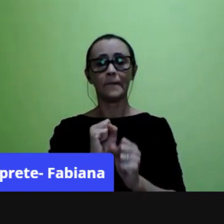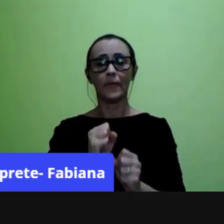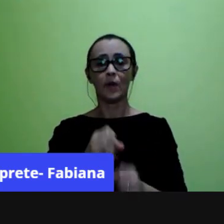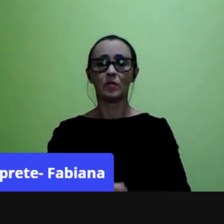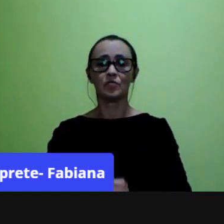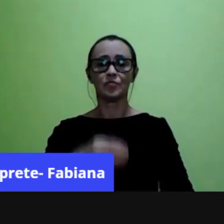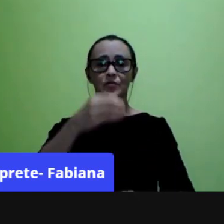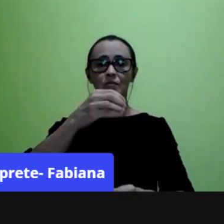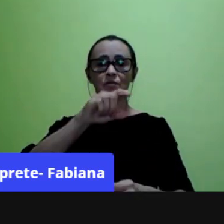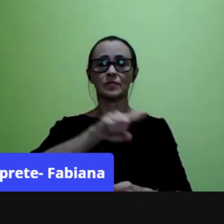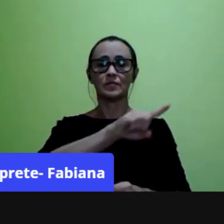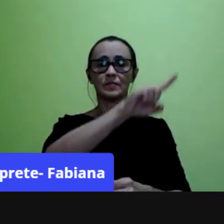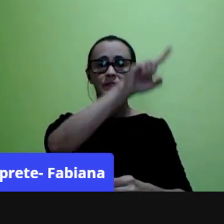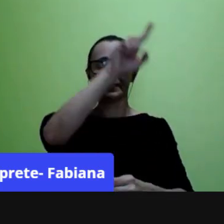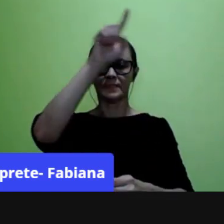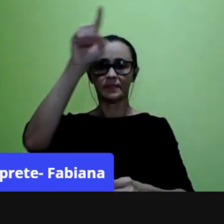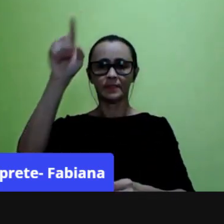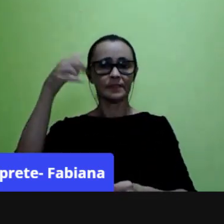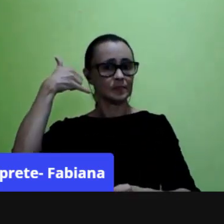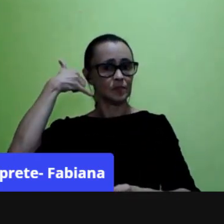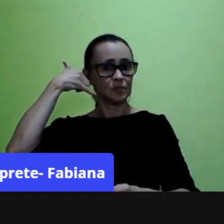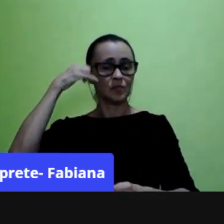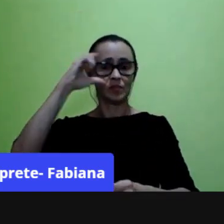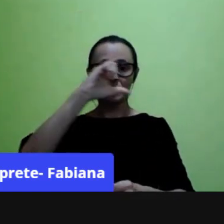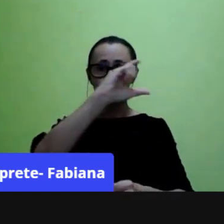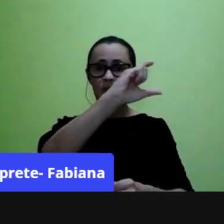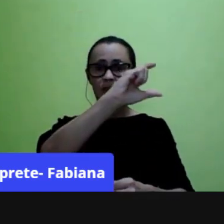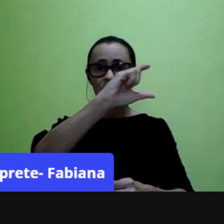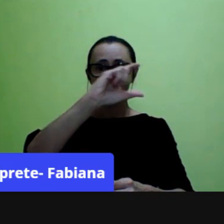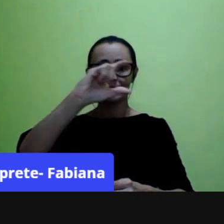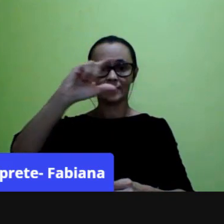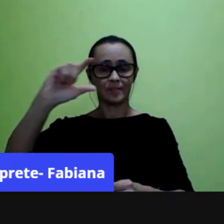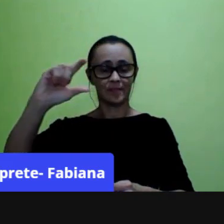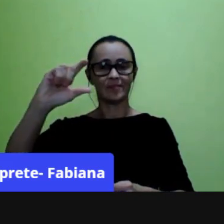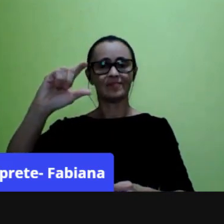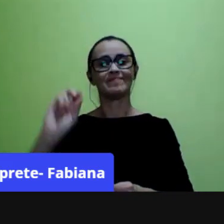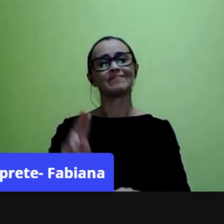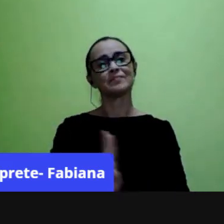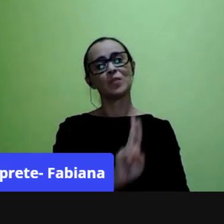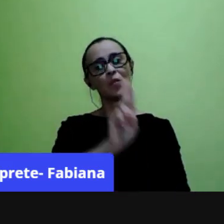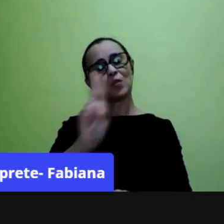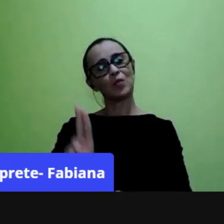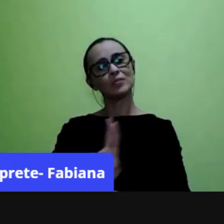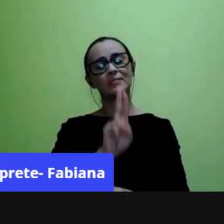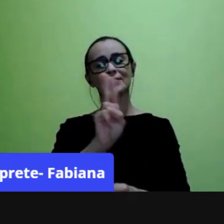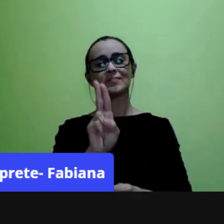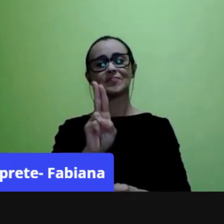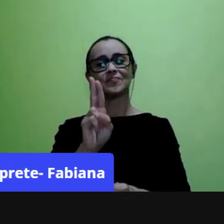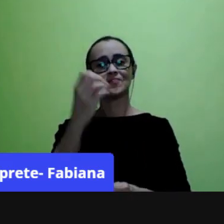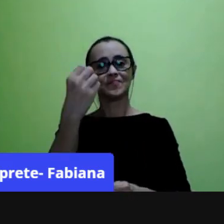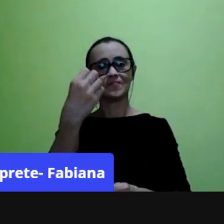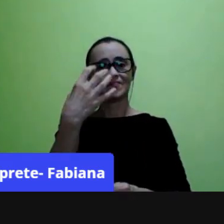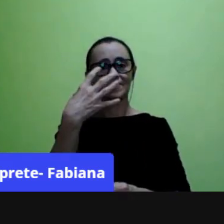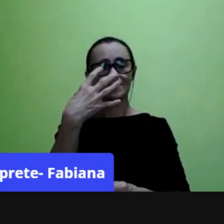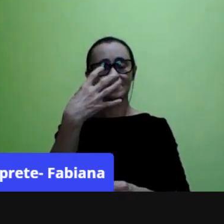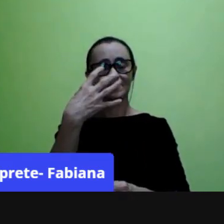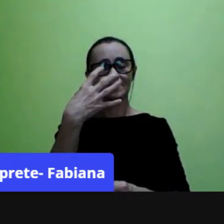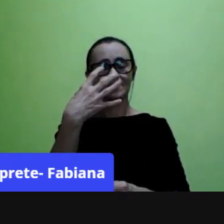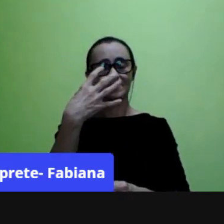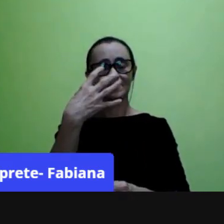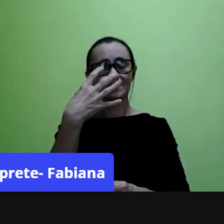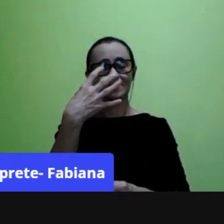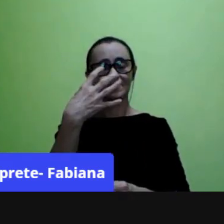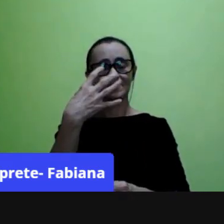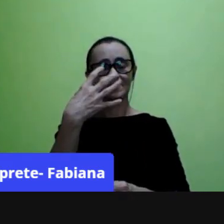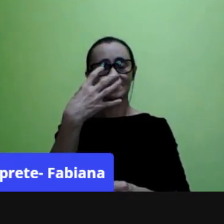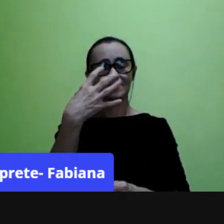consegue encaixar o seu celular para fazer a filmagem usando aquela fonte de luz, né? Então tem esses equipamentos.